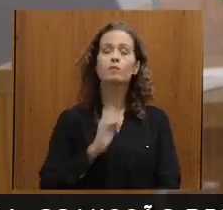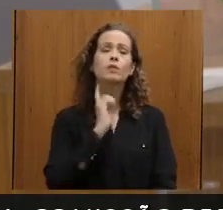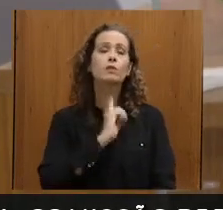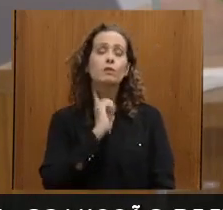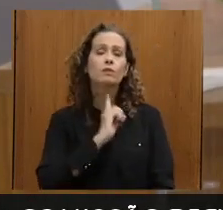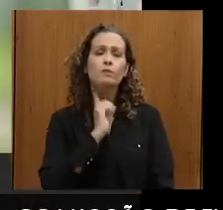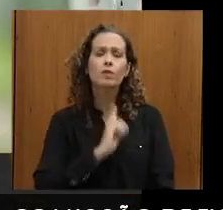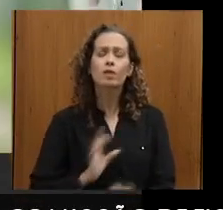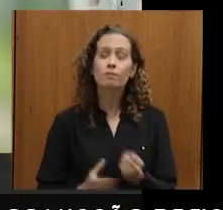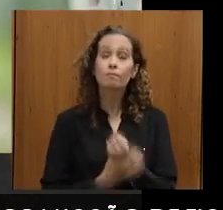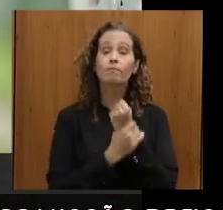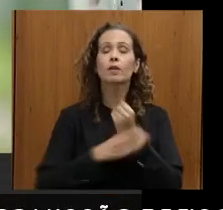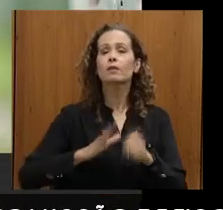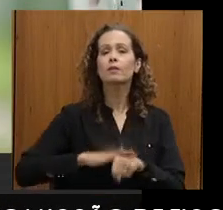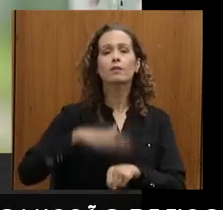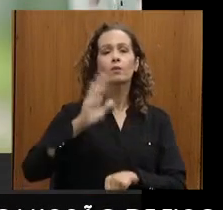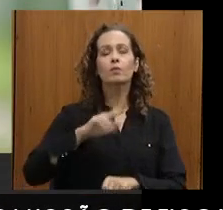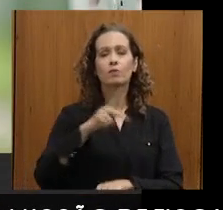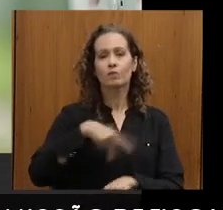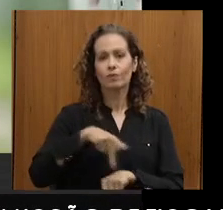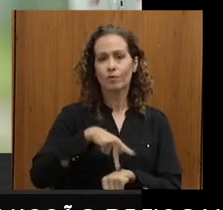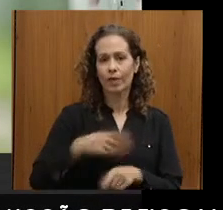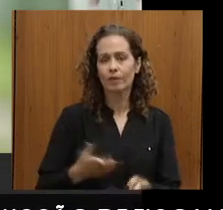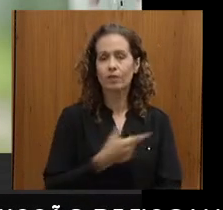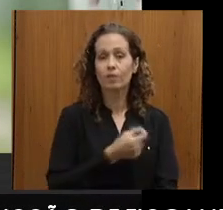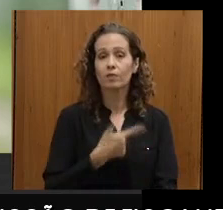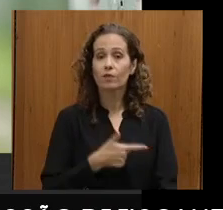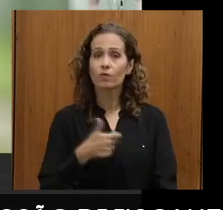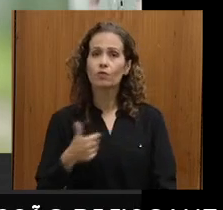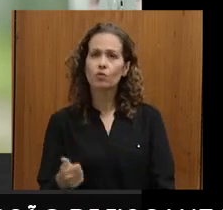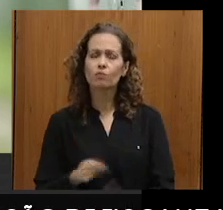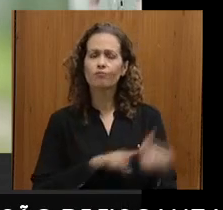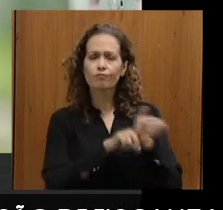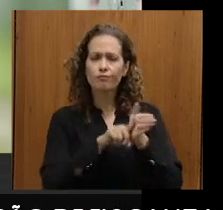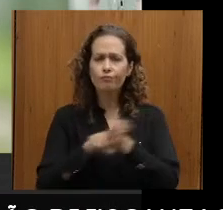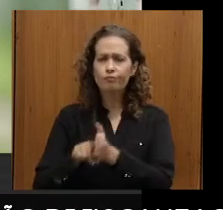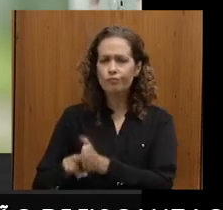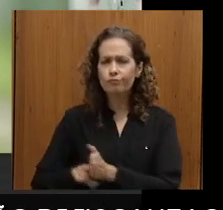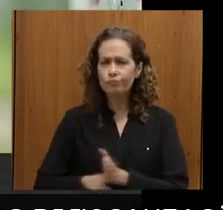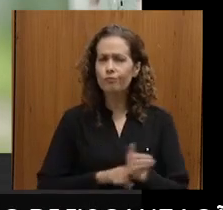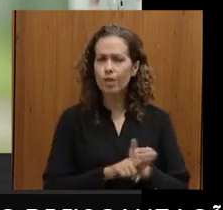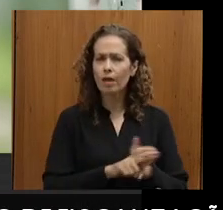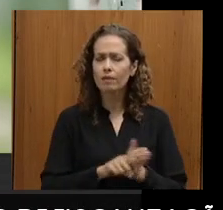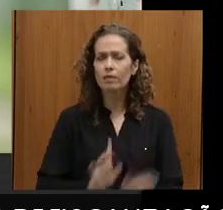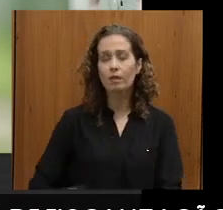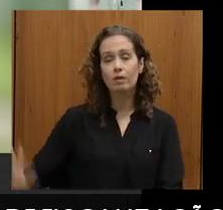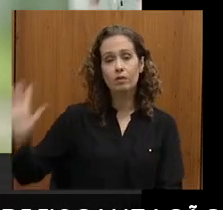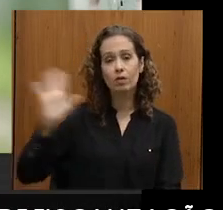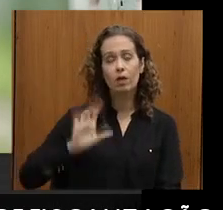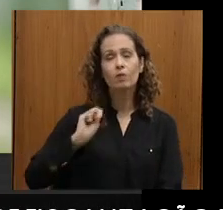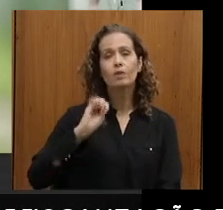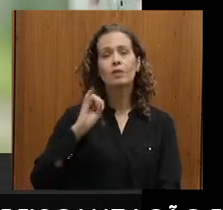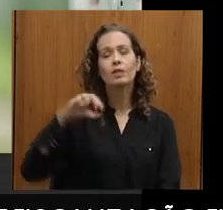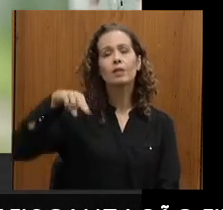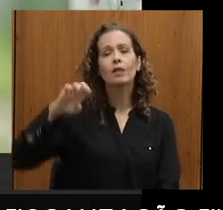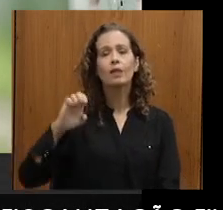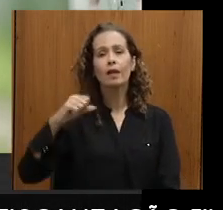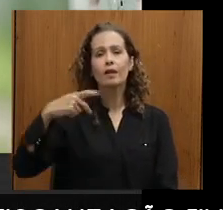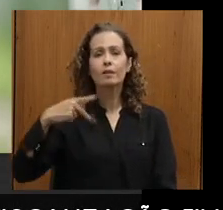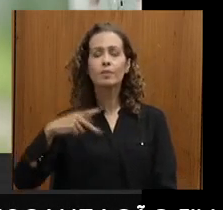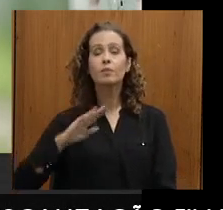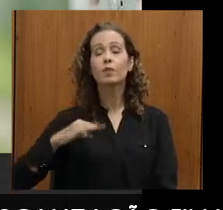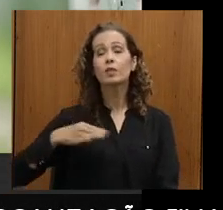país no ano de 2021, de acordo com os dados do Sistema Nacional de Informações de Segurança Pública, o SINESP, do Ministério da Justiça e